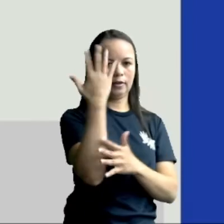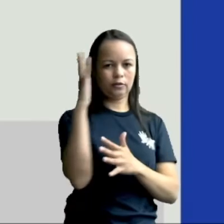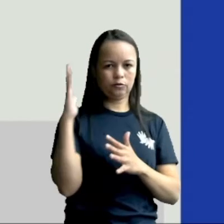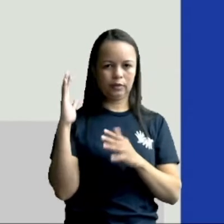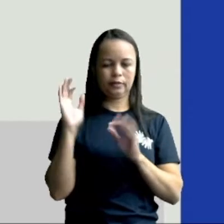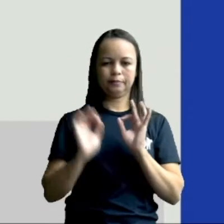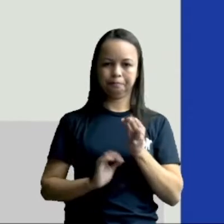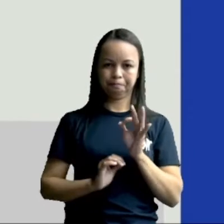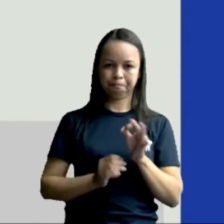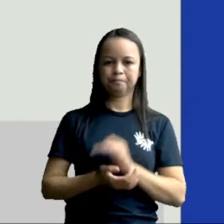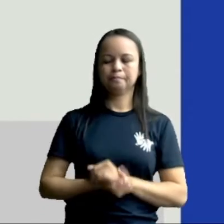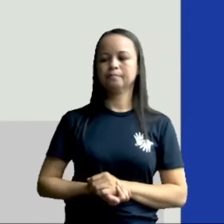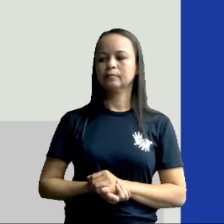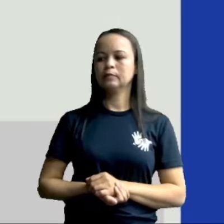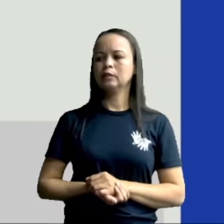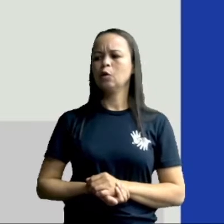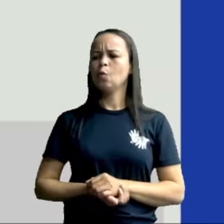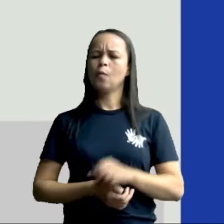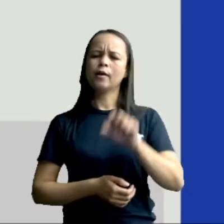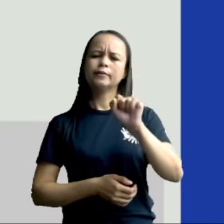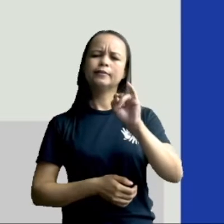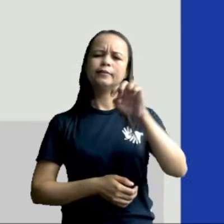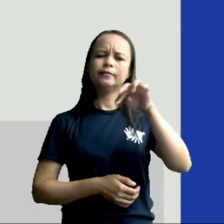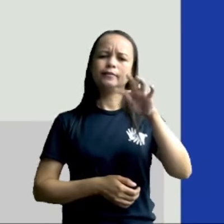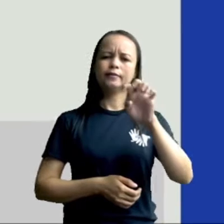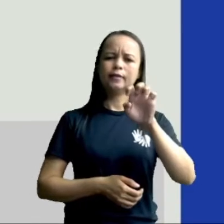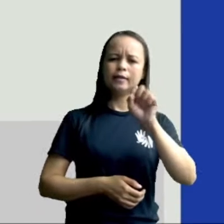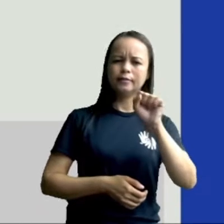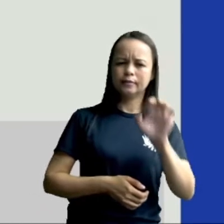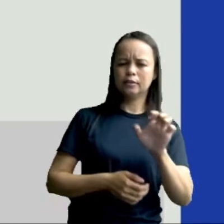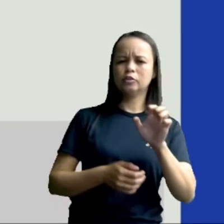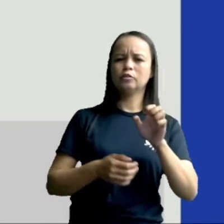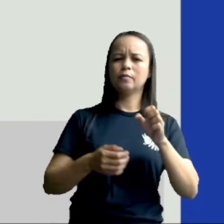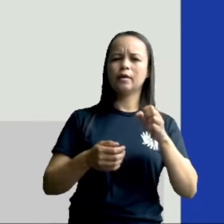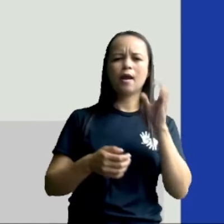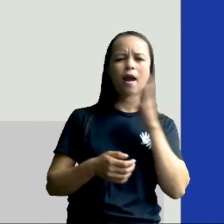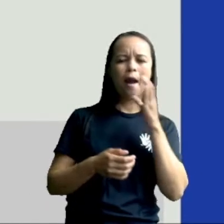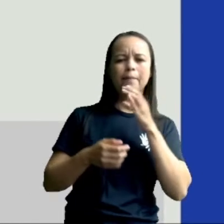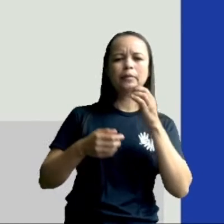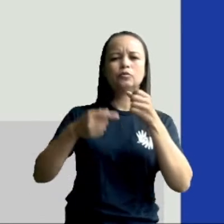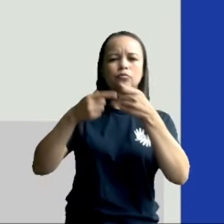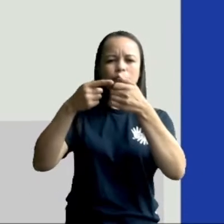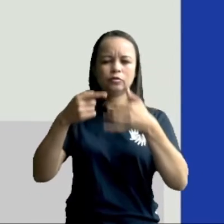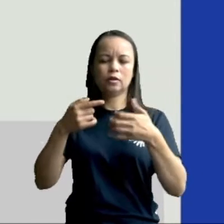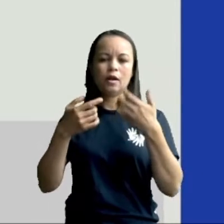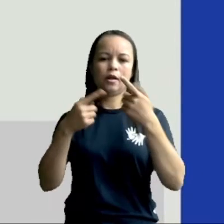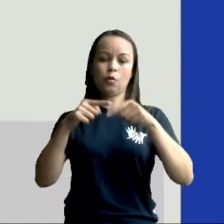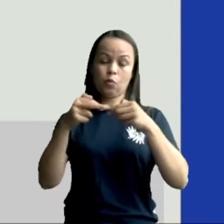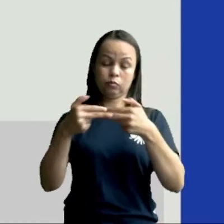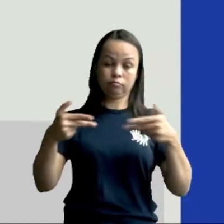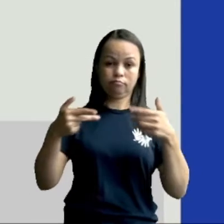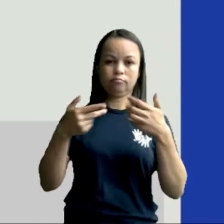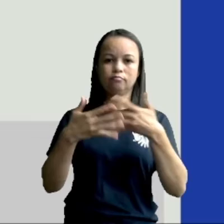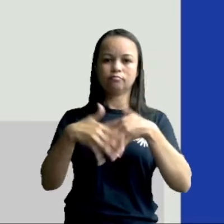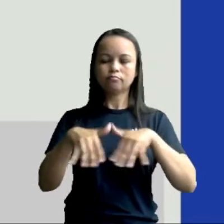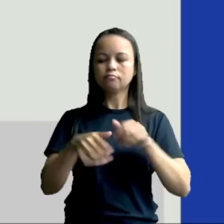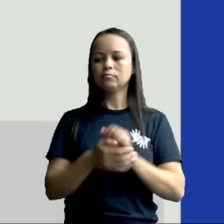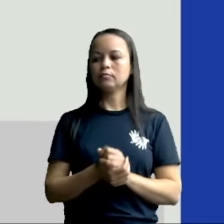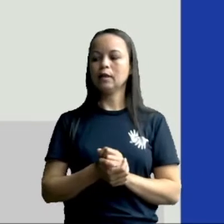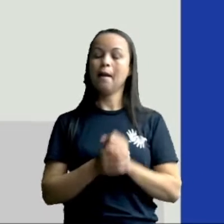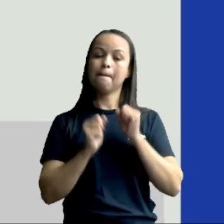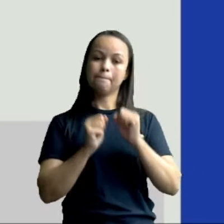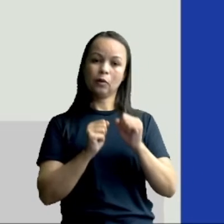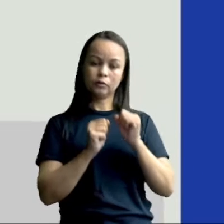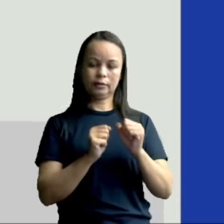seguindo. Uma síntesezinha assim, bem rápida dos recursos naturais. Eles podem ser não renováveis. Eu tenho